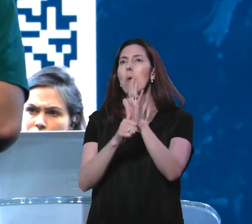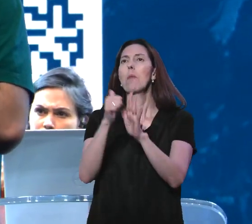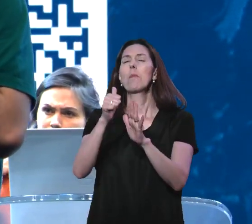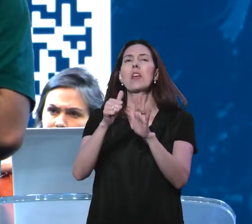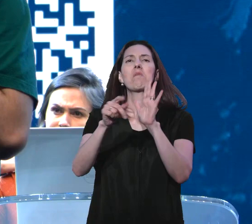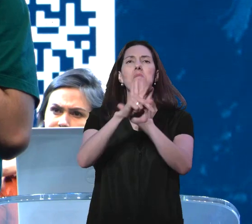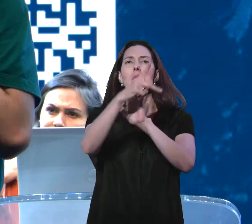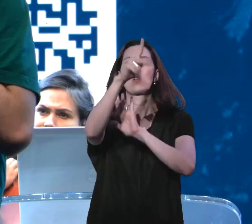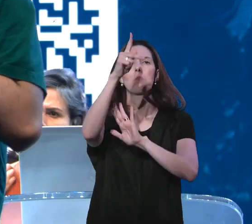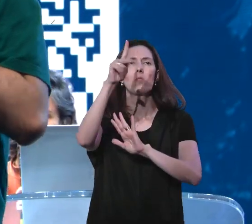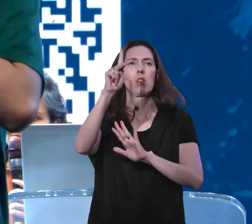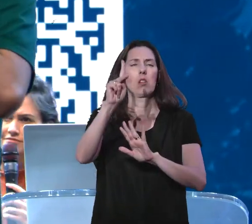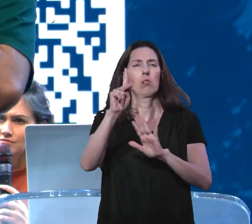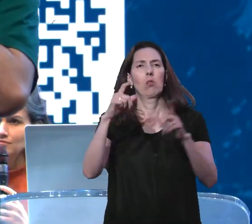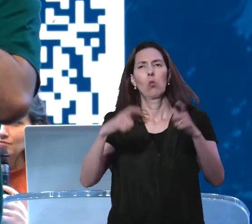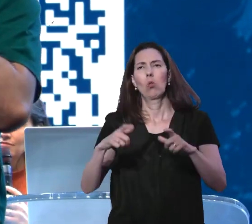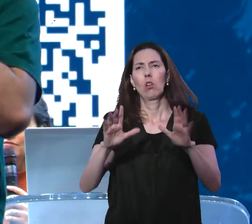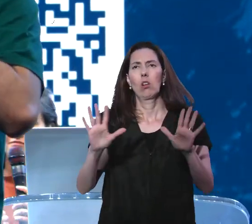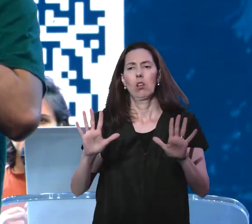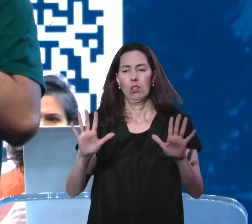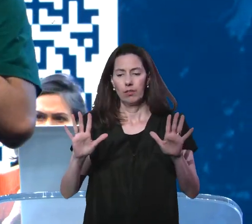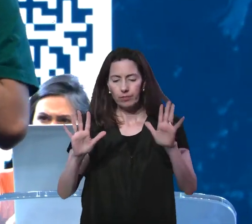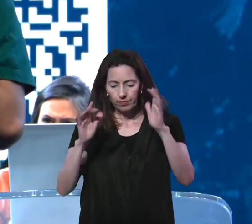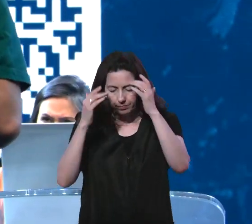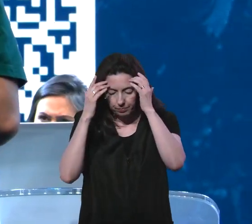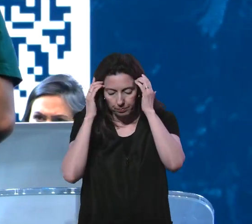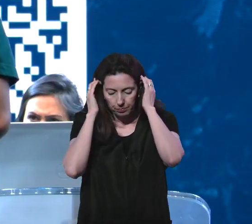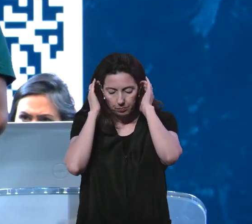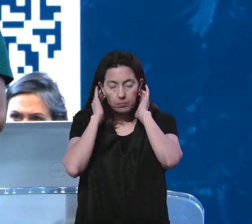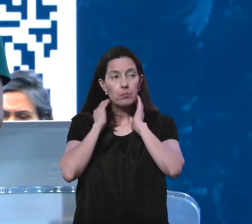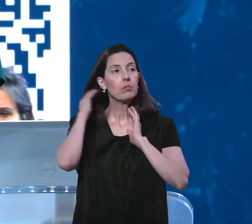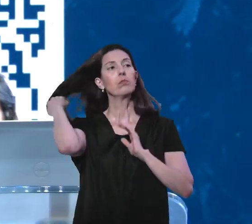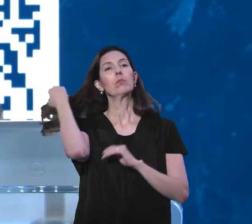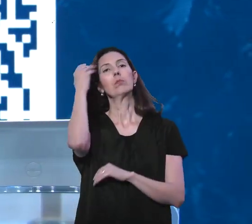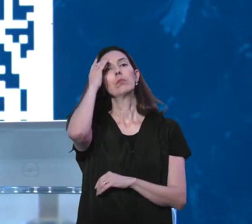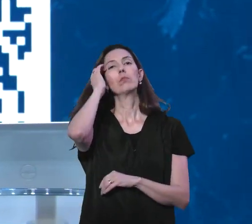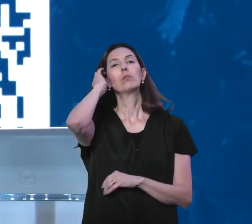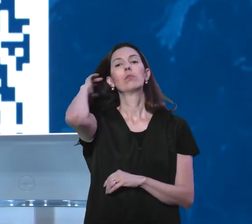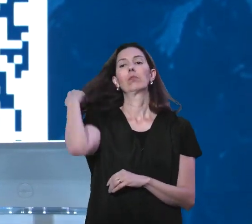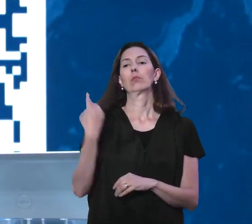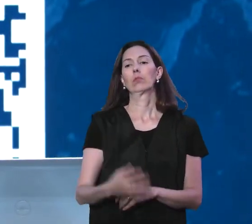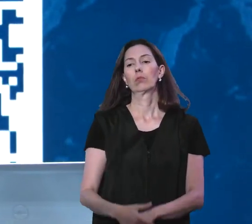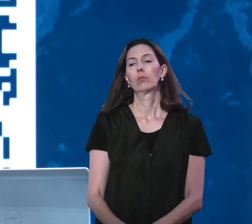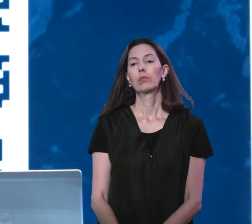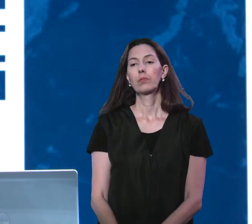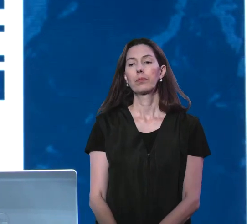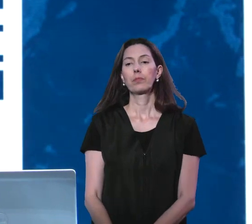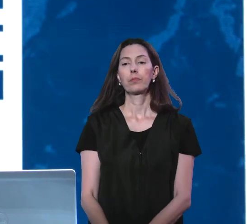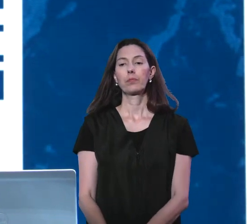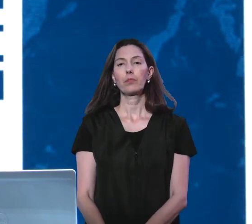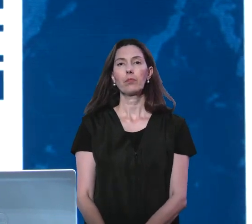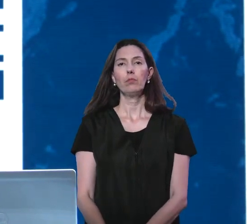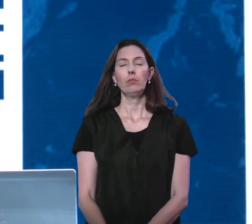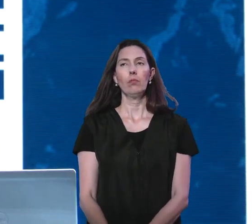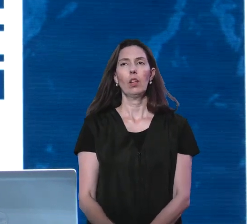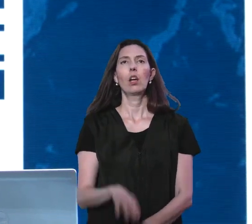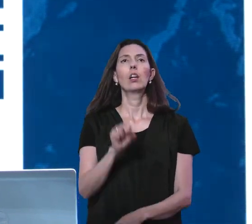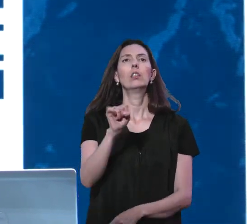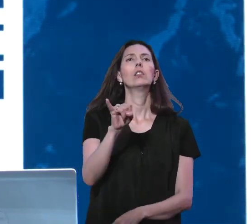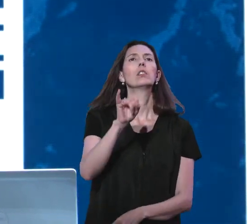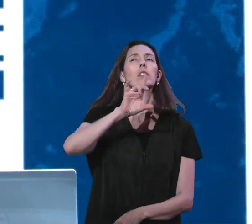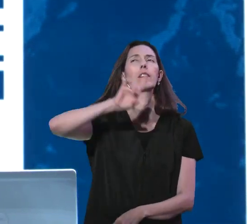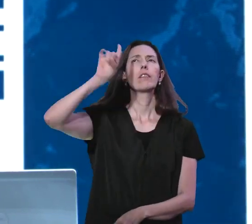pedir para você vir aqui na frente, senão vai ser uma bagunça. Se Deus falou com você